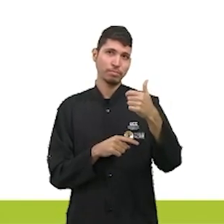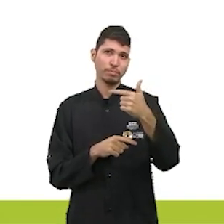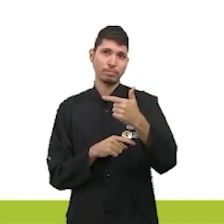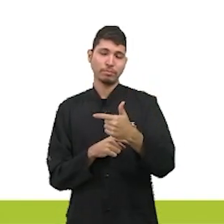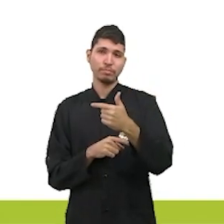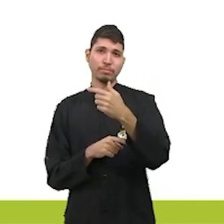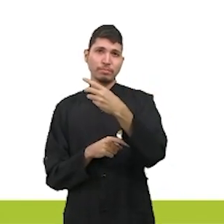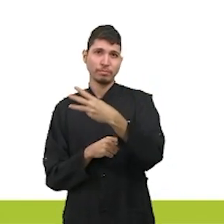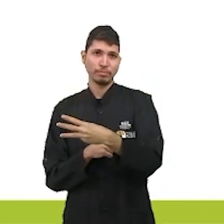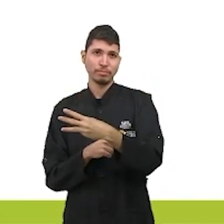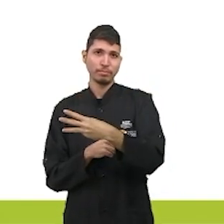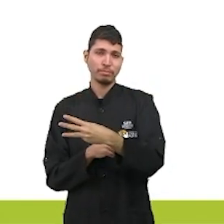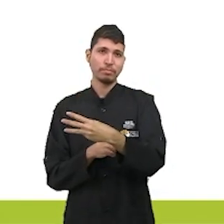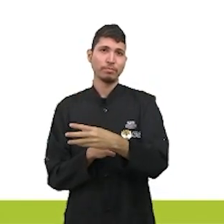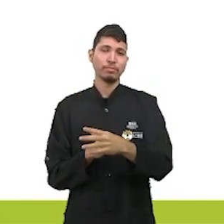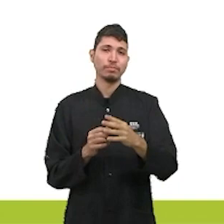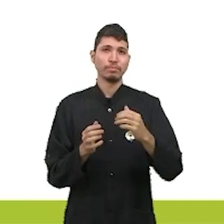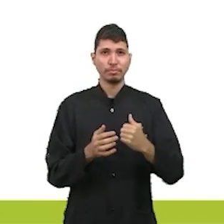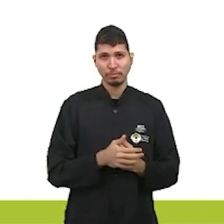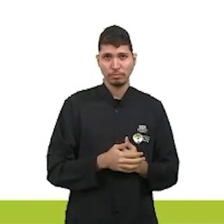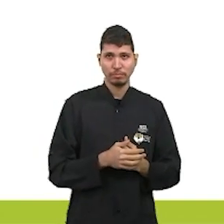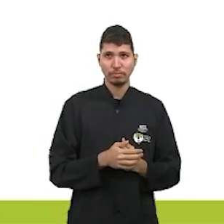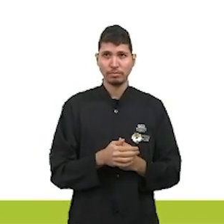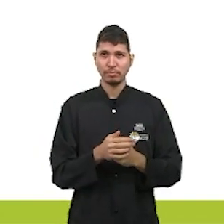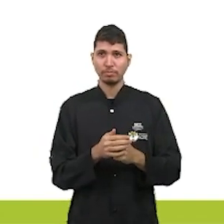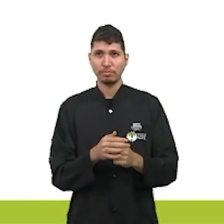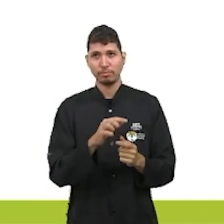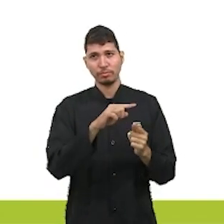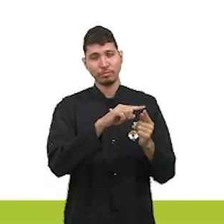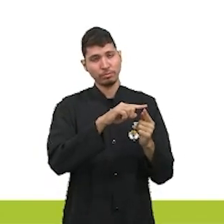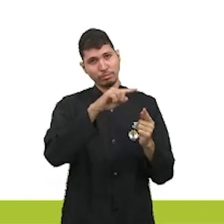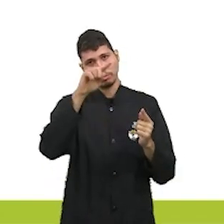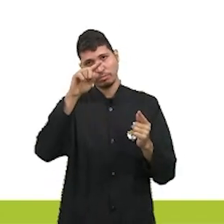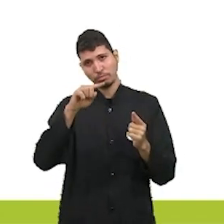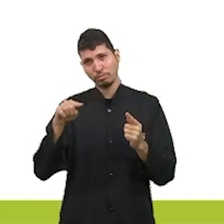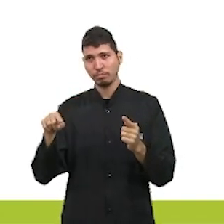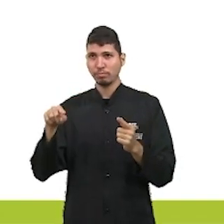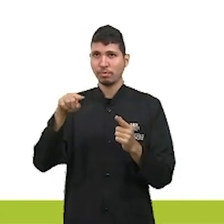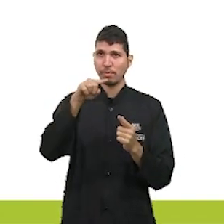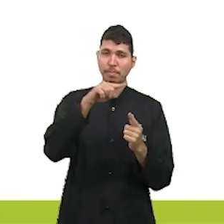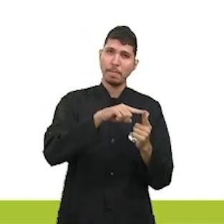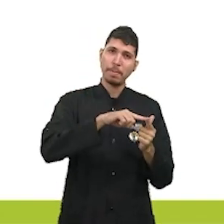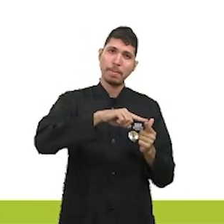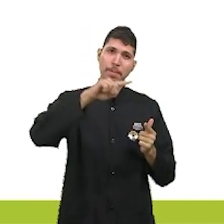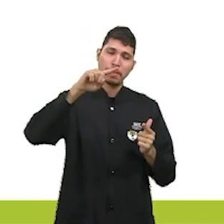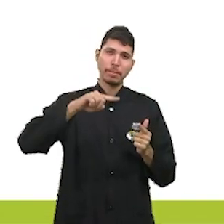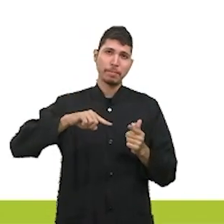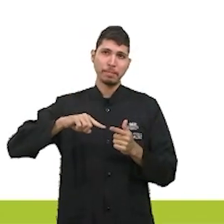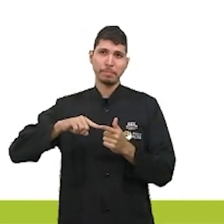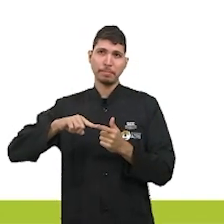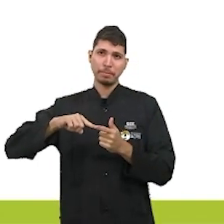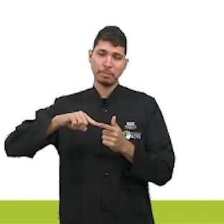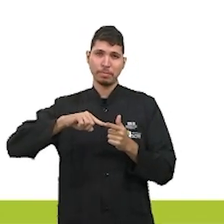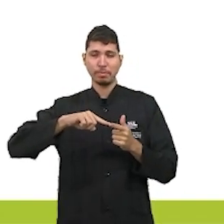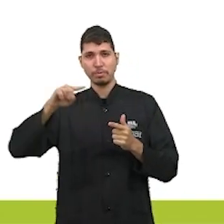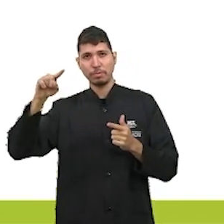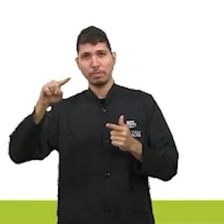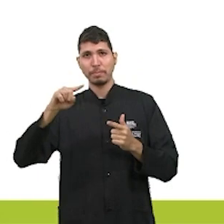de acordo com a representação das curvas características a seguir, são colocados em circuito elétrico,